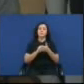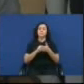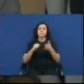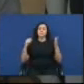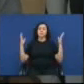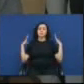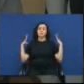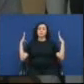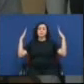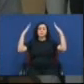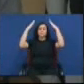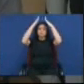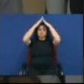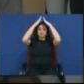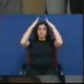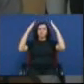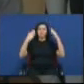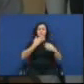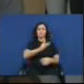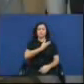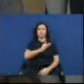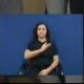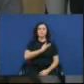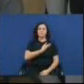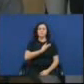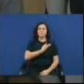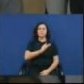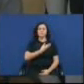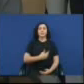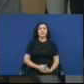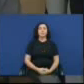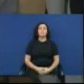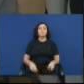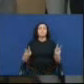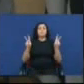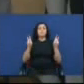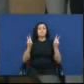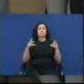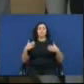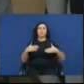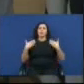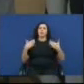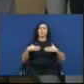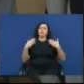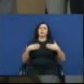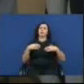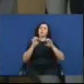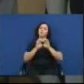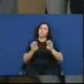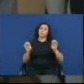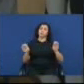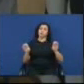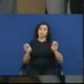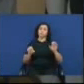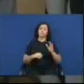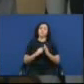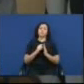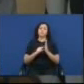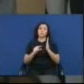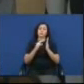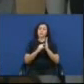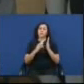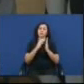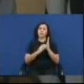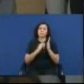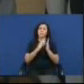sua primeira exortação apostólica, Evangelii Gaudium, a alegria do Evangelho. No capítulo